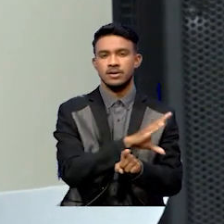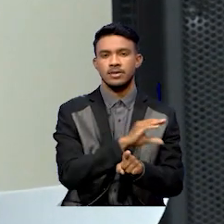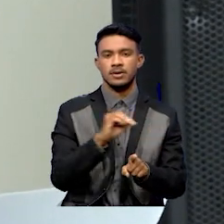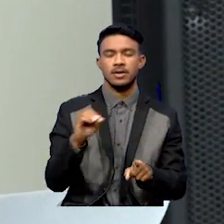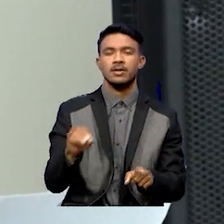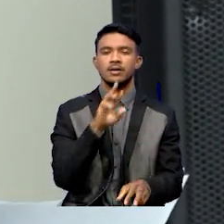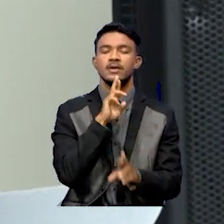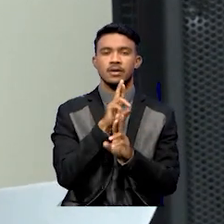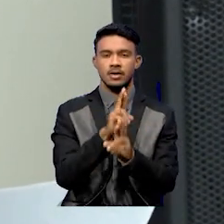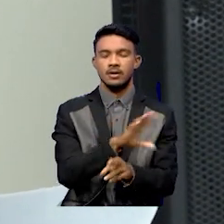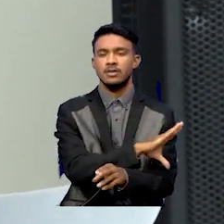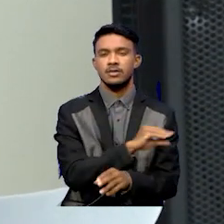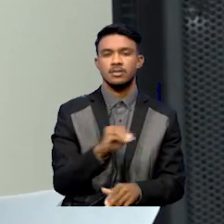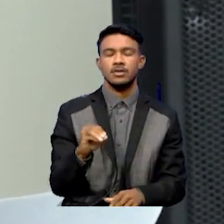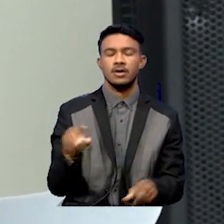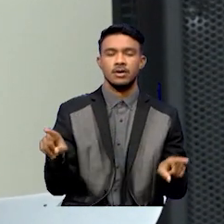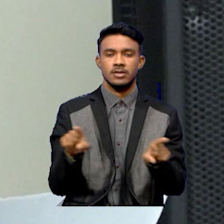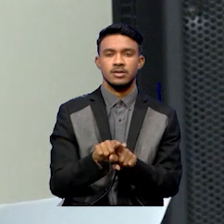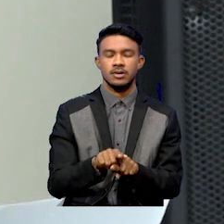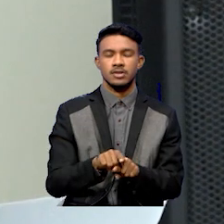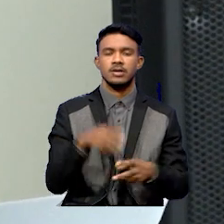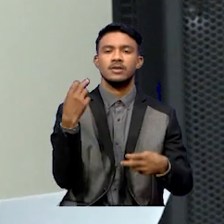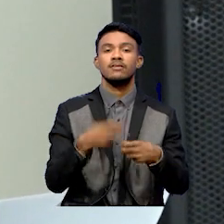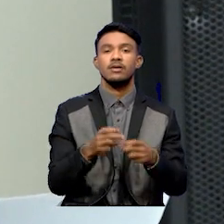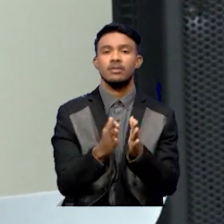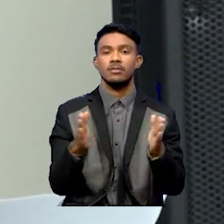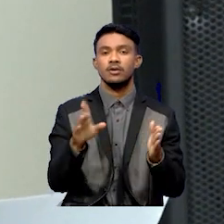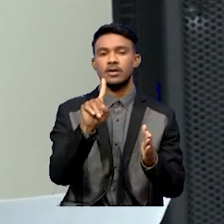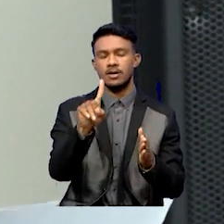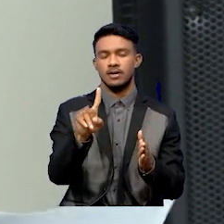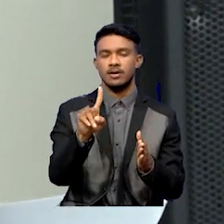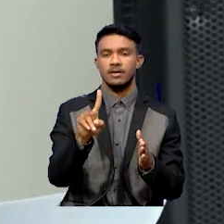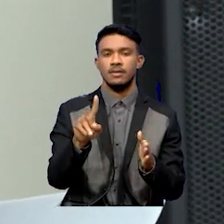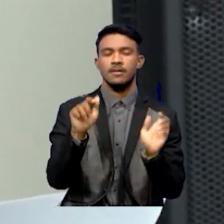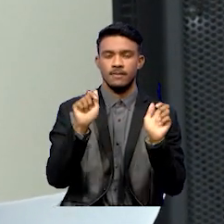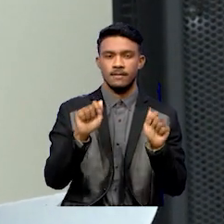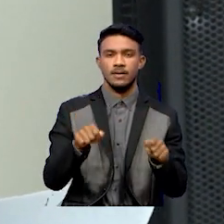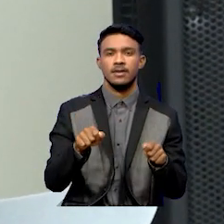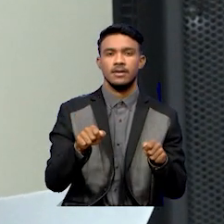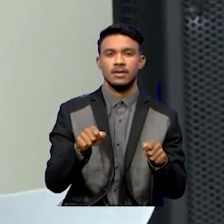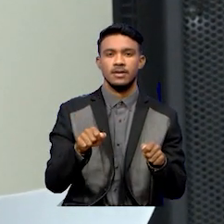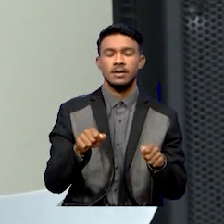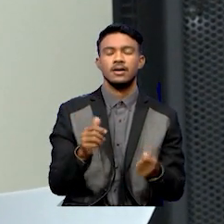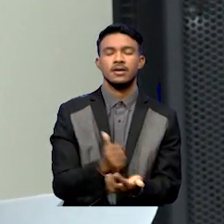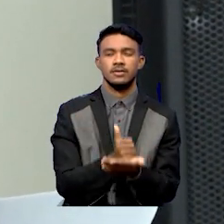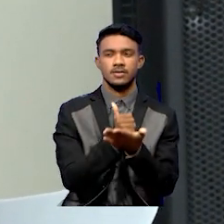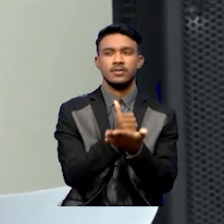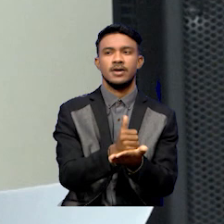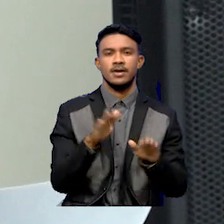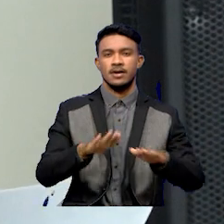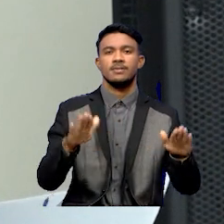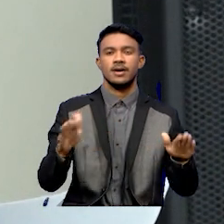realidade, não temos nesse desafio bótica, a tudo né, pela ajuda, a